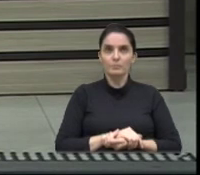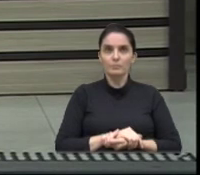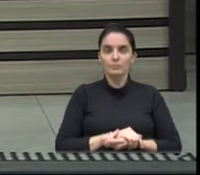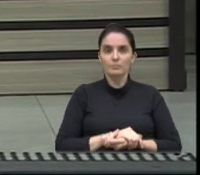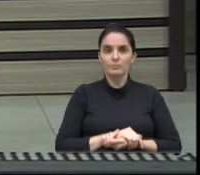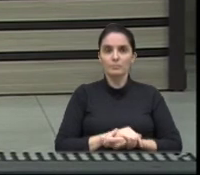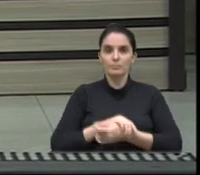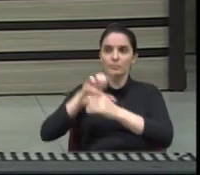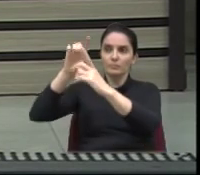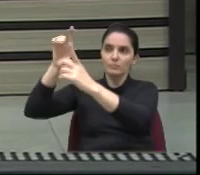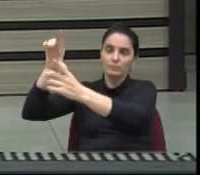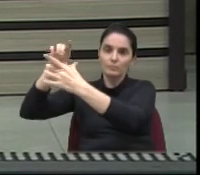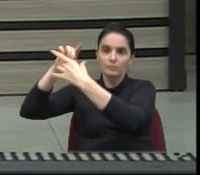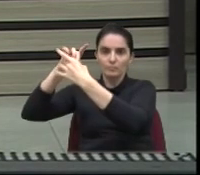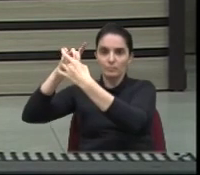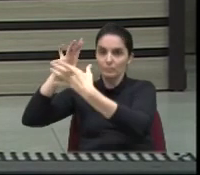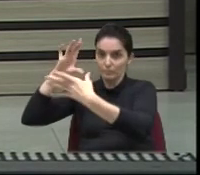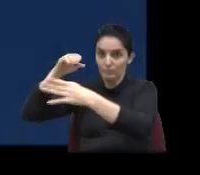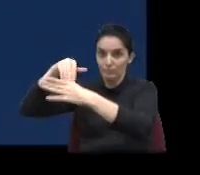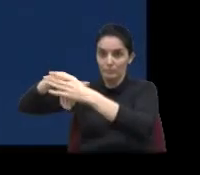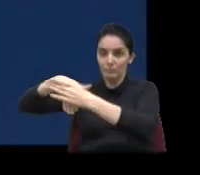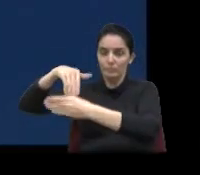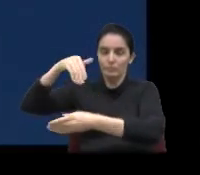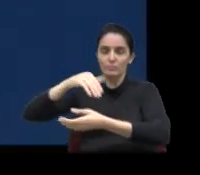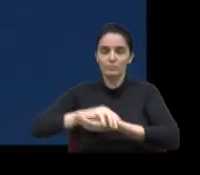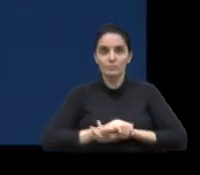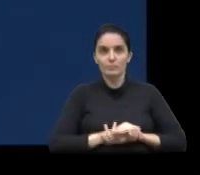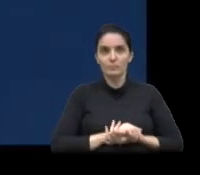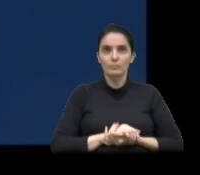Está aberta a votação da moção número 52.